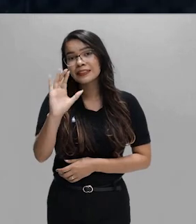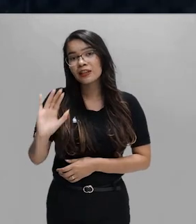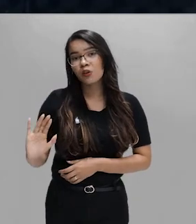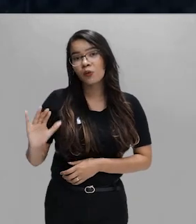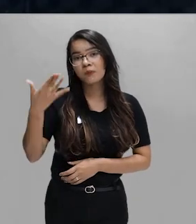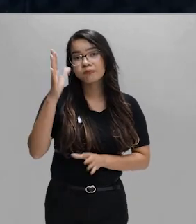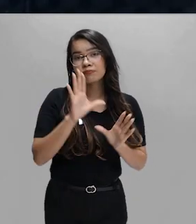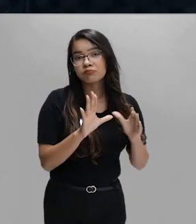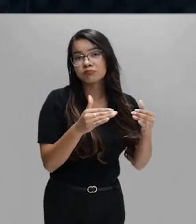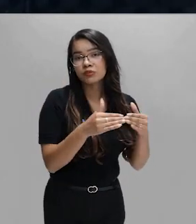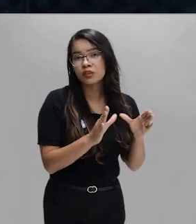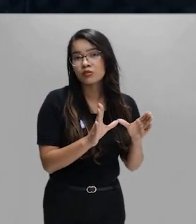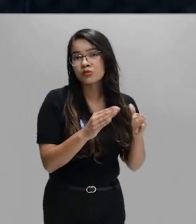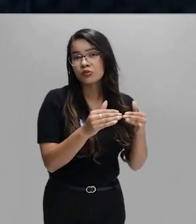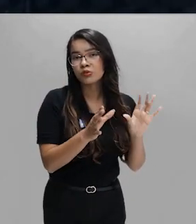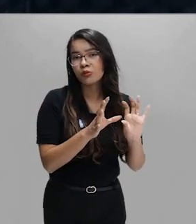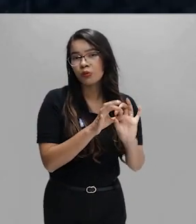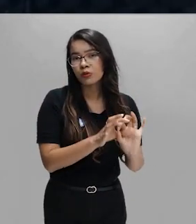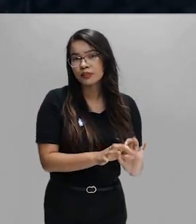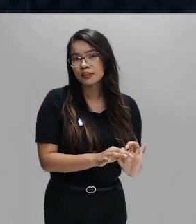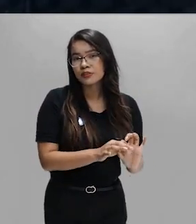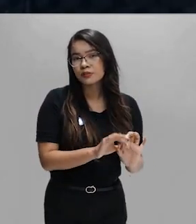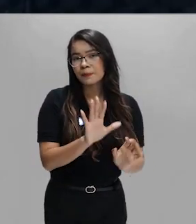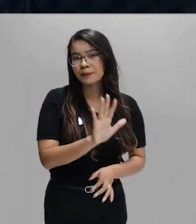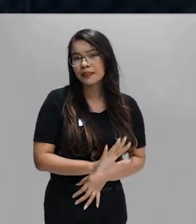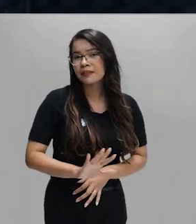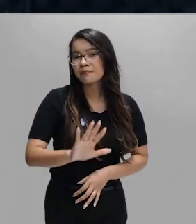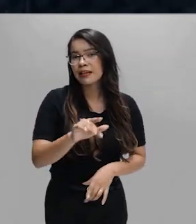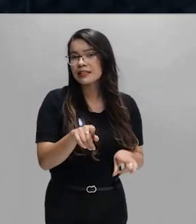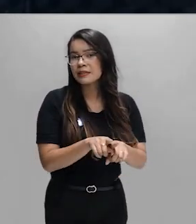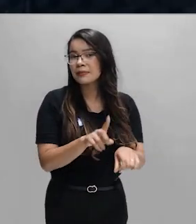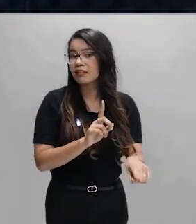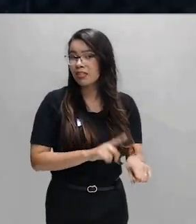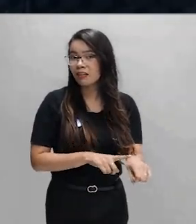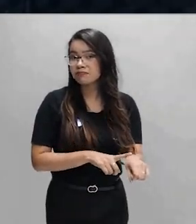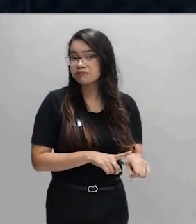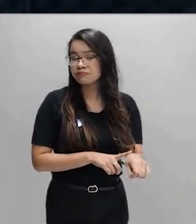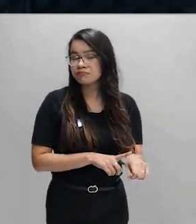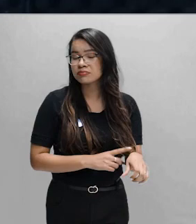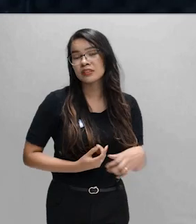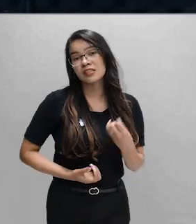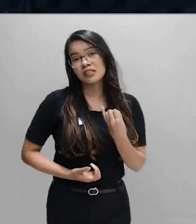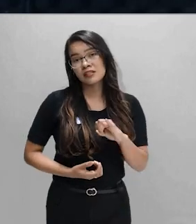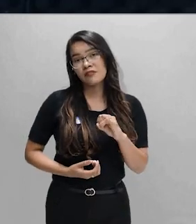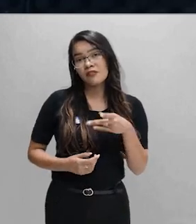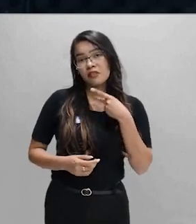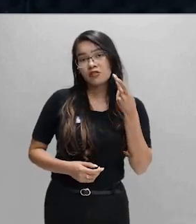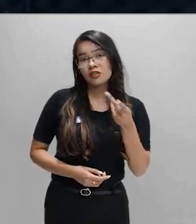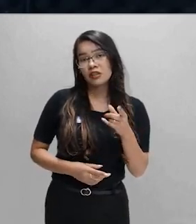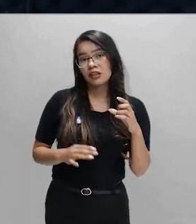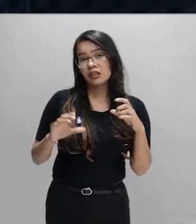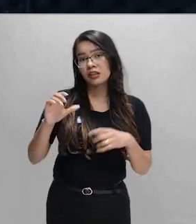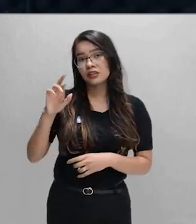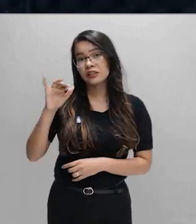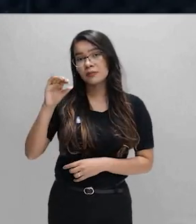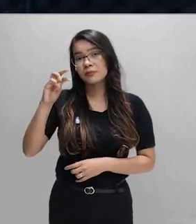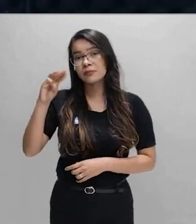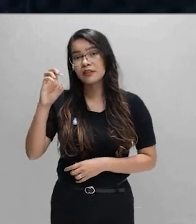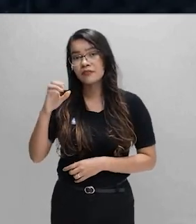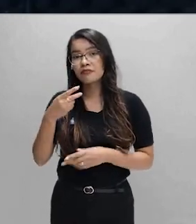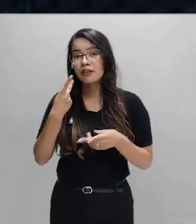contexto espacial, temporal. E se a gente está falando de crime, obviamente a gente está falando de quê? De violência